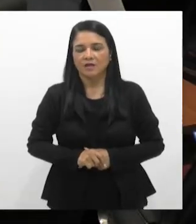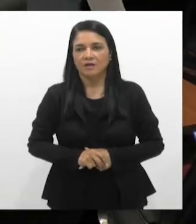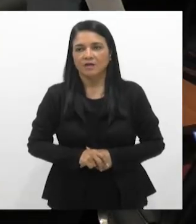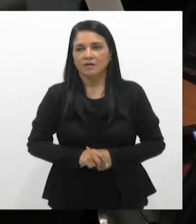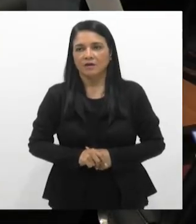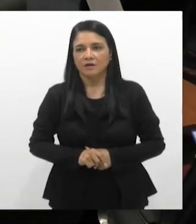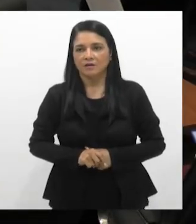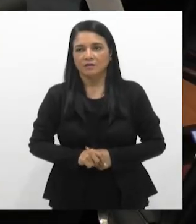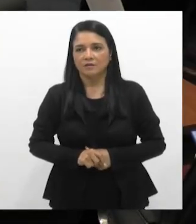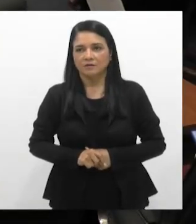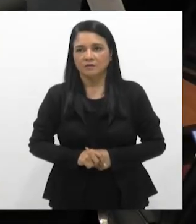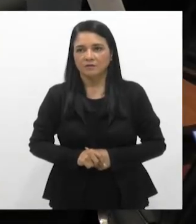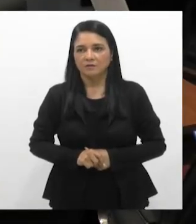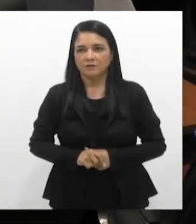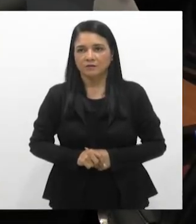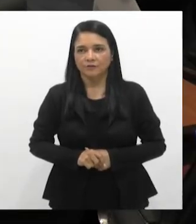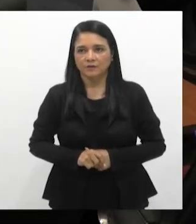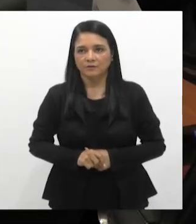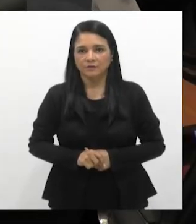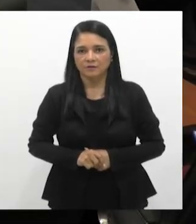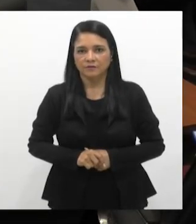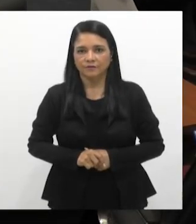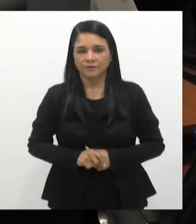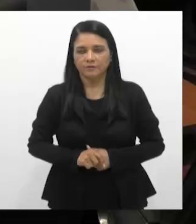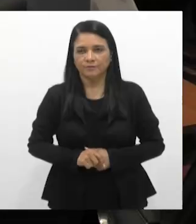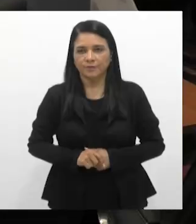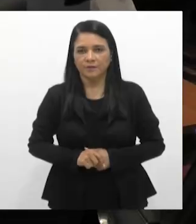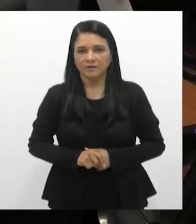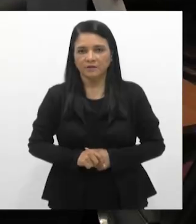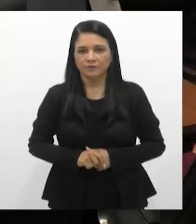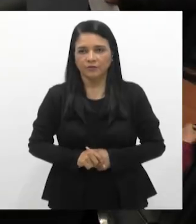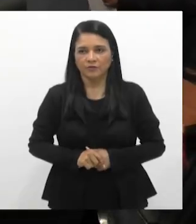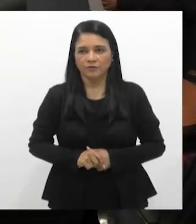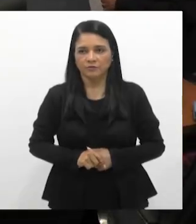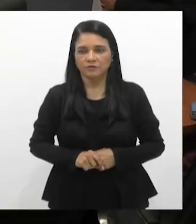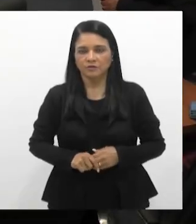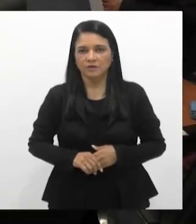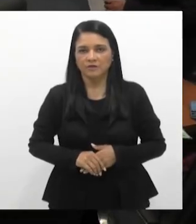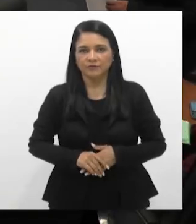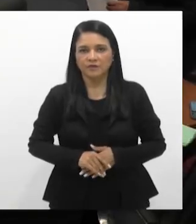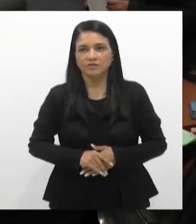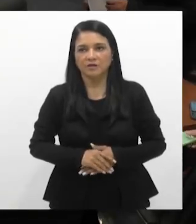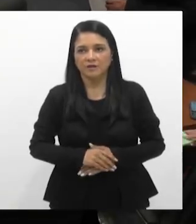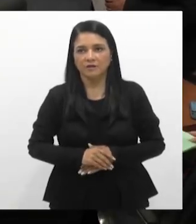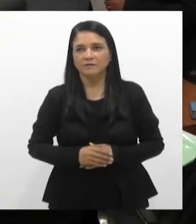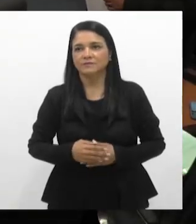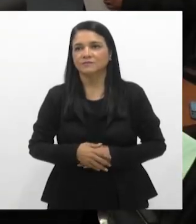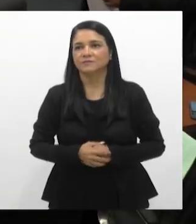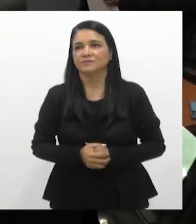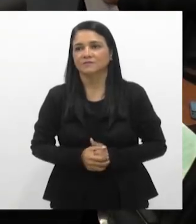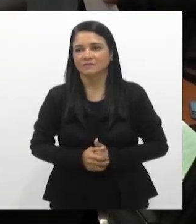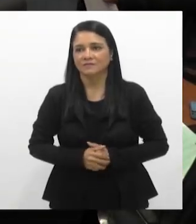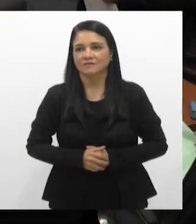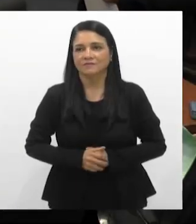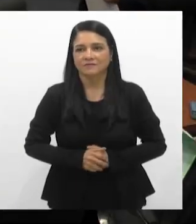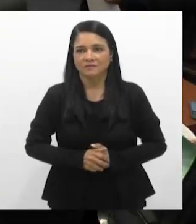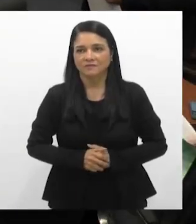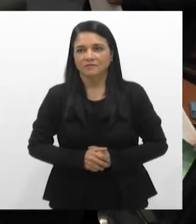Questão de ordem, deputada Érica Takimoto. Obrigada.